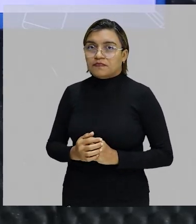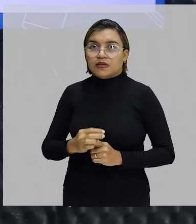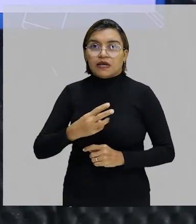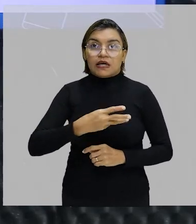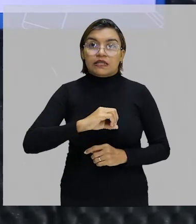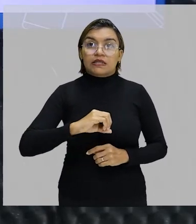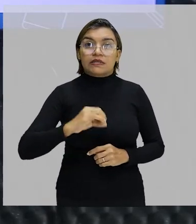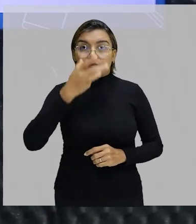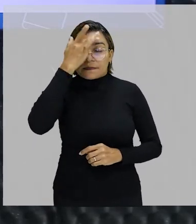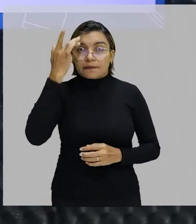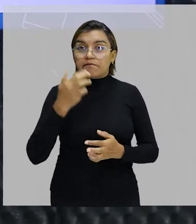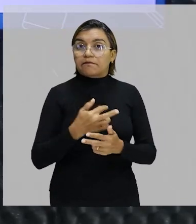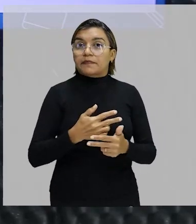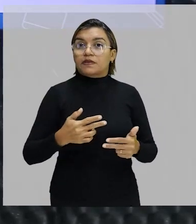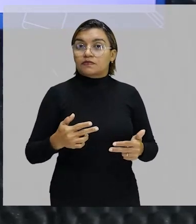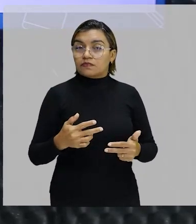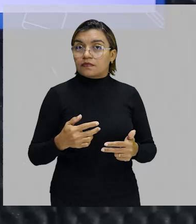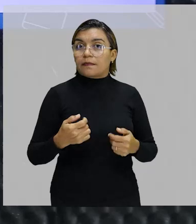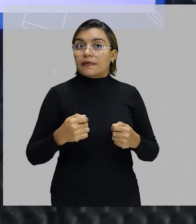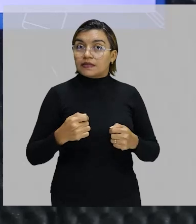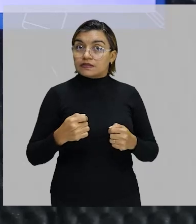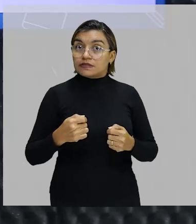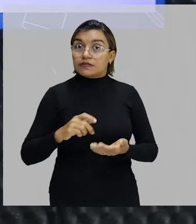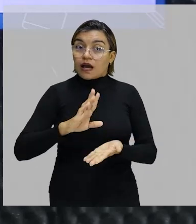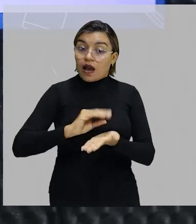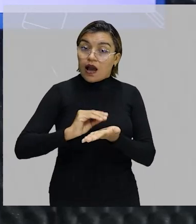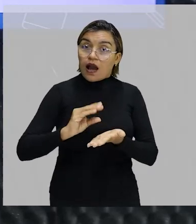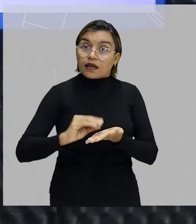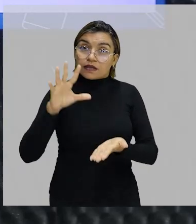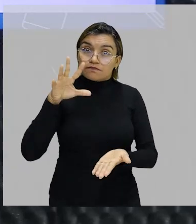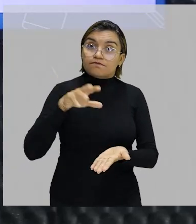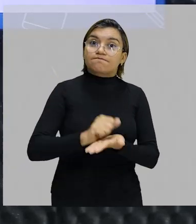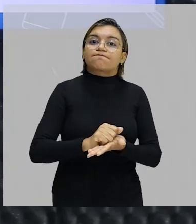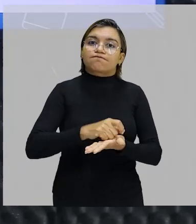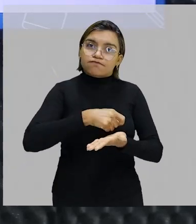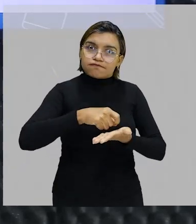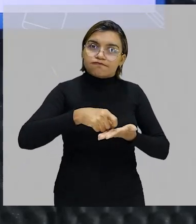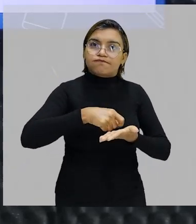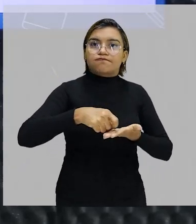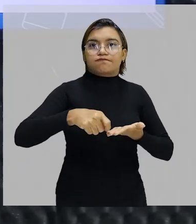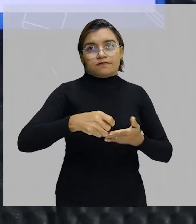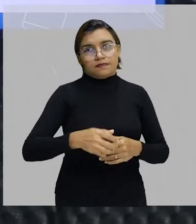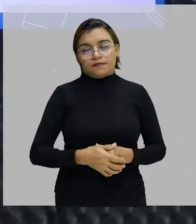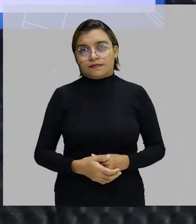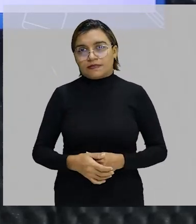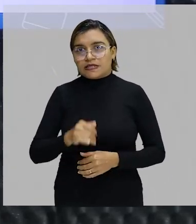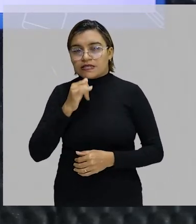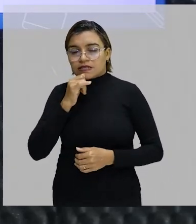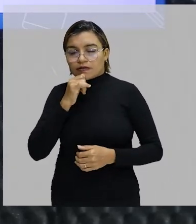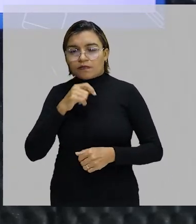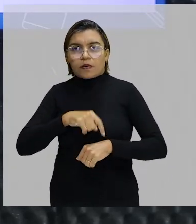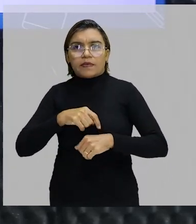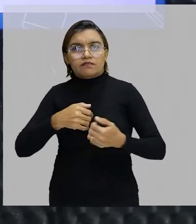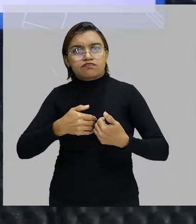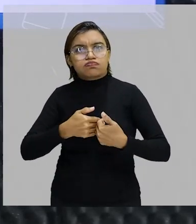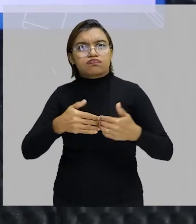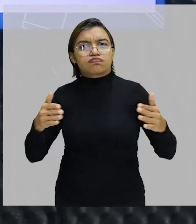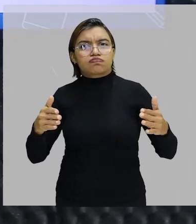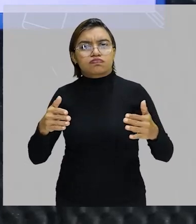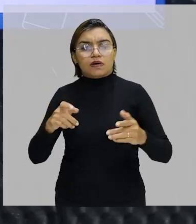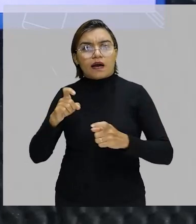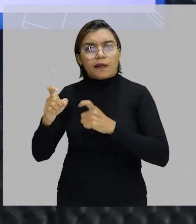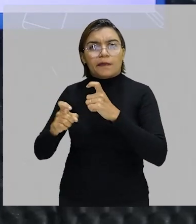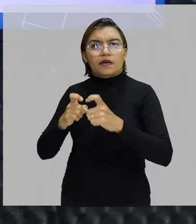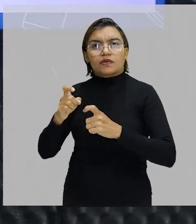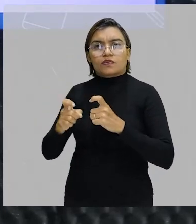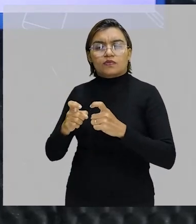30 pessoas, deve constar a presença de 30 pessoas, tá bom? Aí a abertura, o que acontece numa reunião?